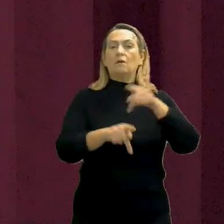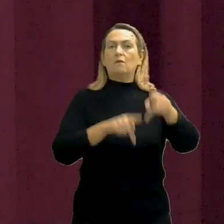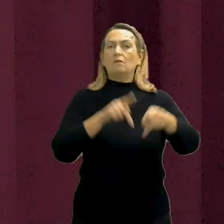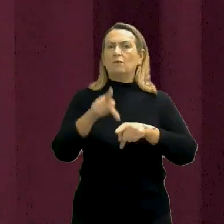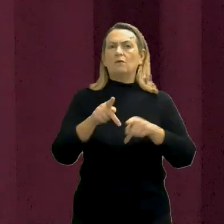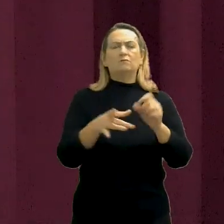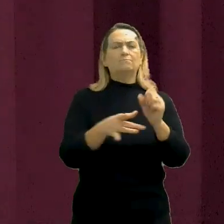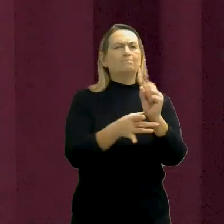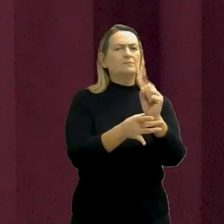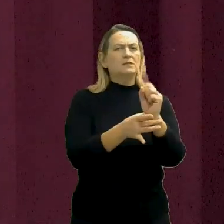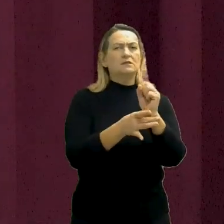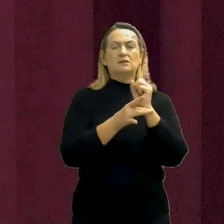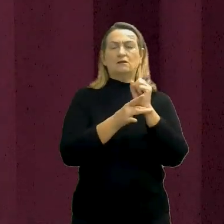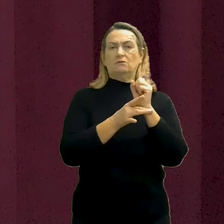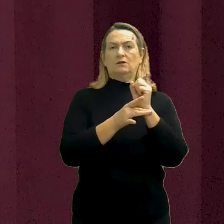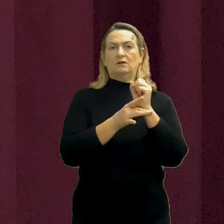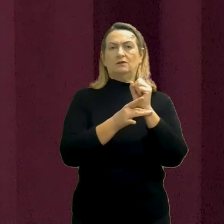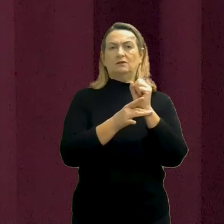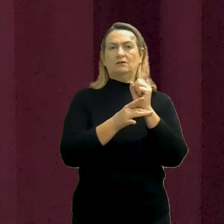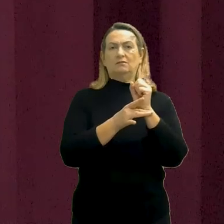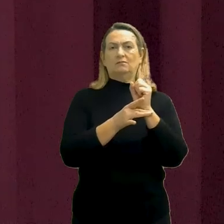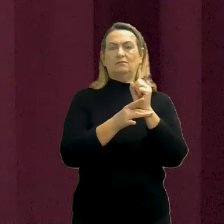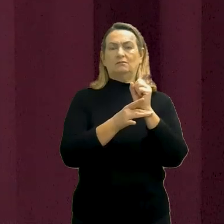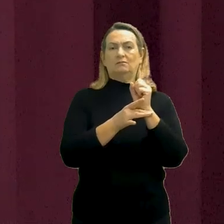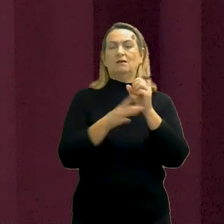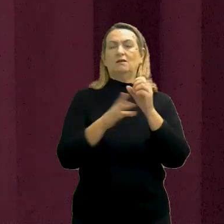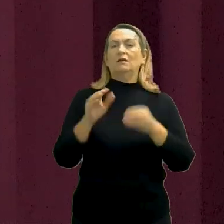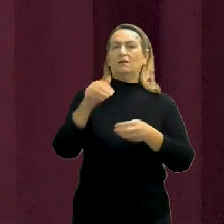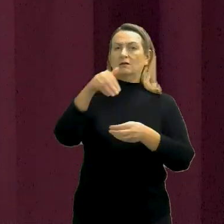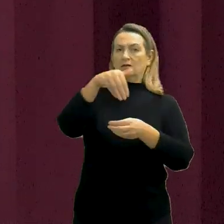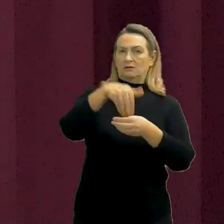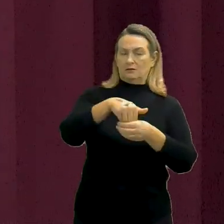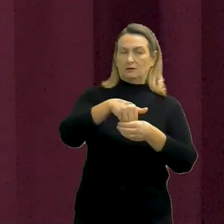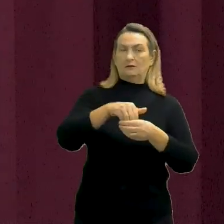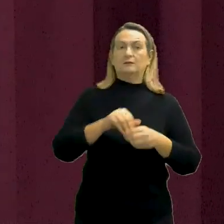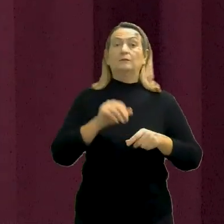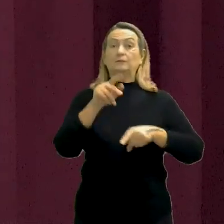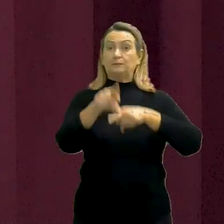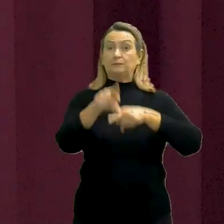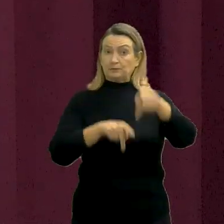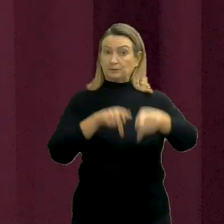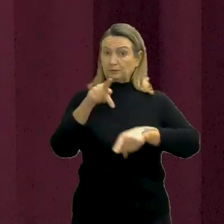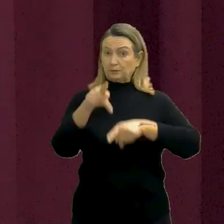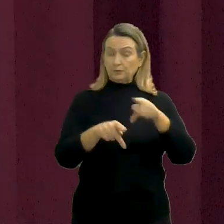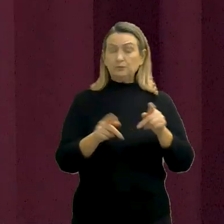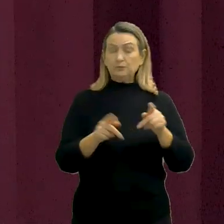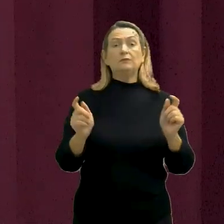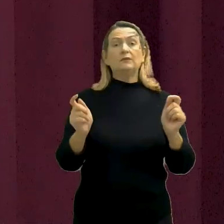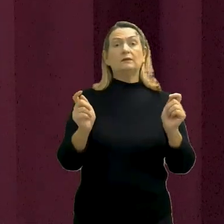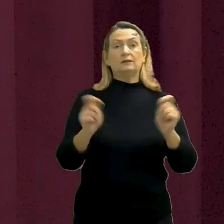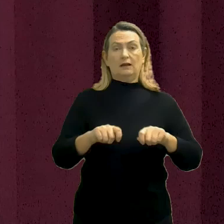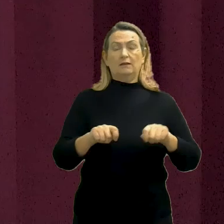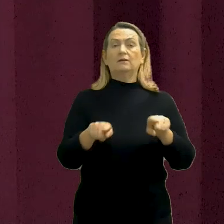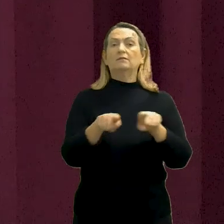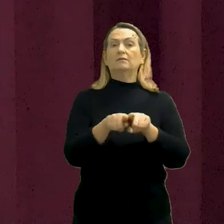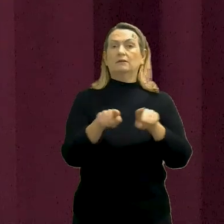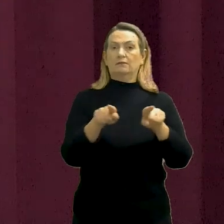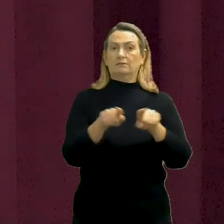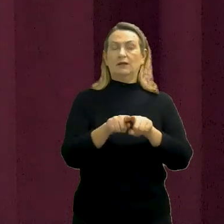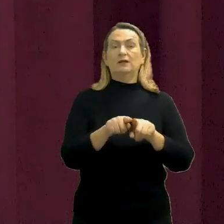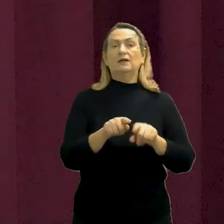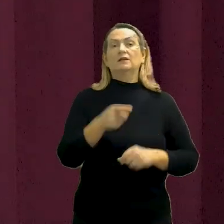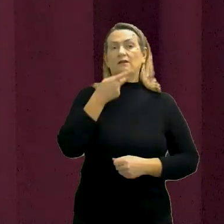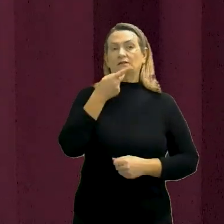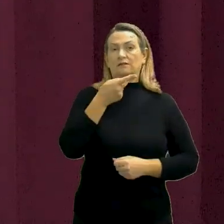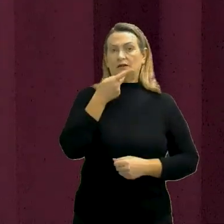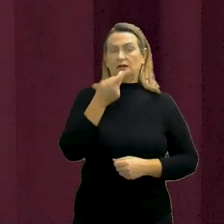segurança jurídica nas eleições isso é fundamental e a população também eh nós estamos falando de muitas situações